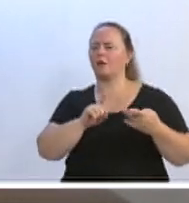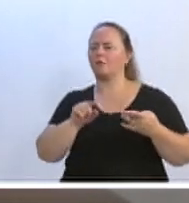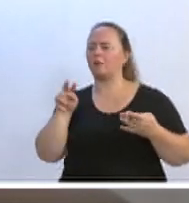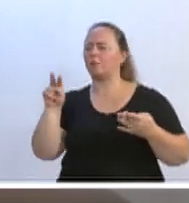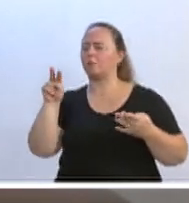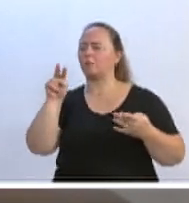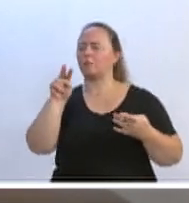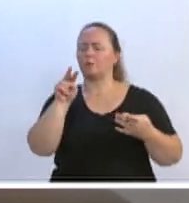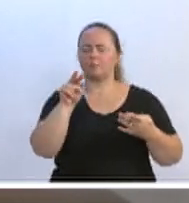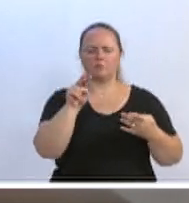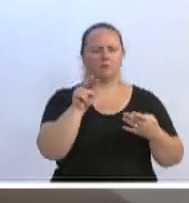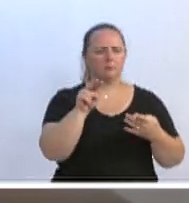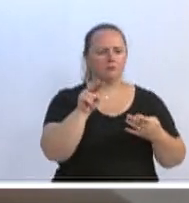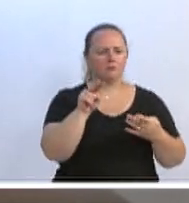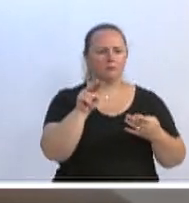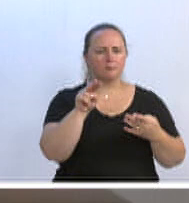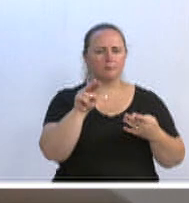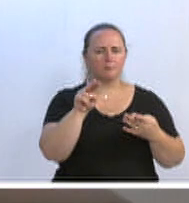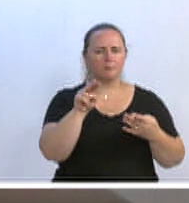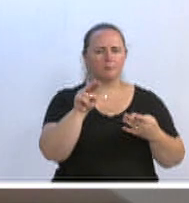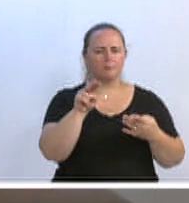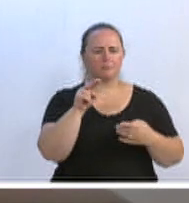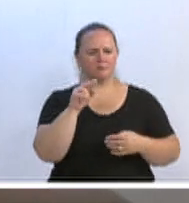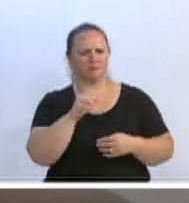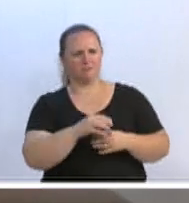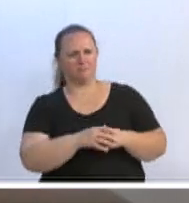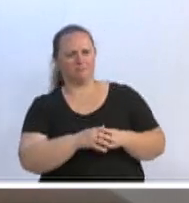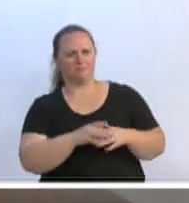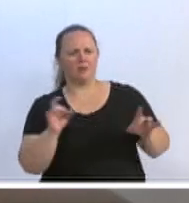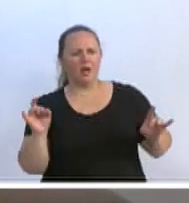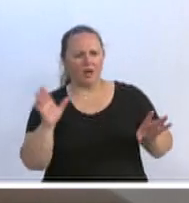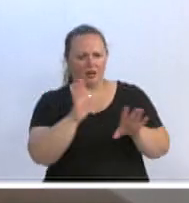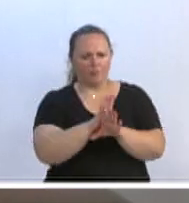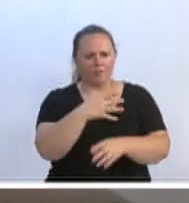Até que Samuel virou para Jessé e disse assim: acabaram seus filhos?